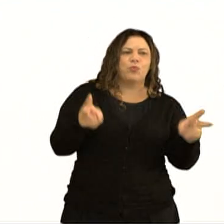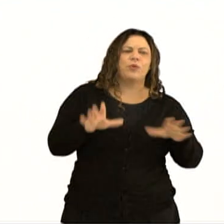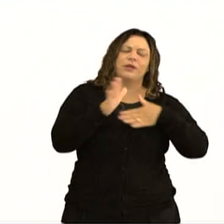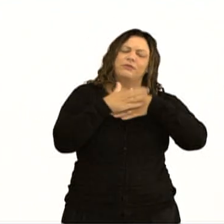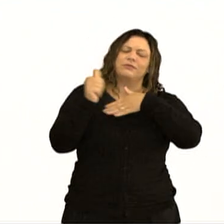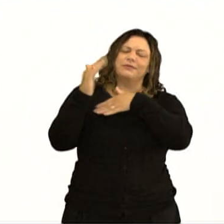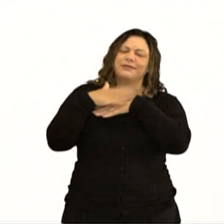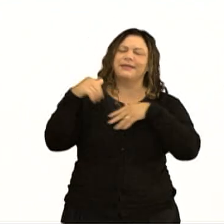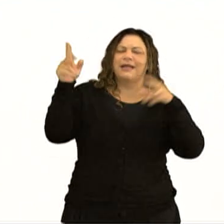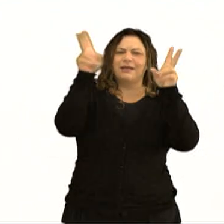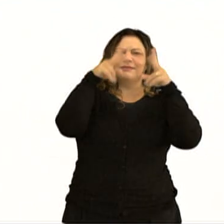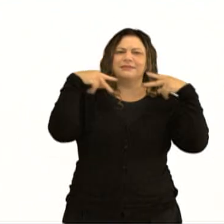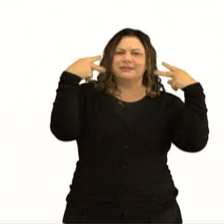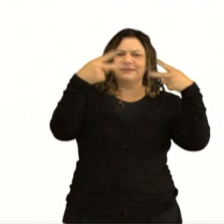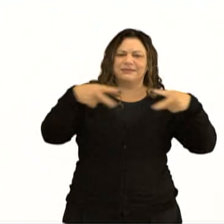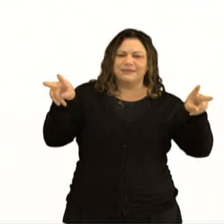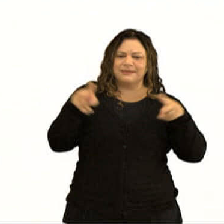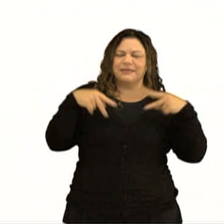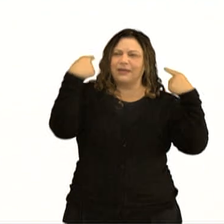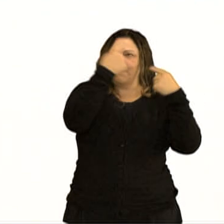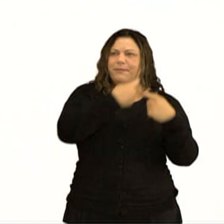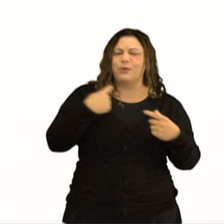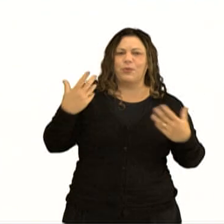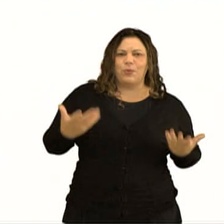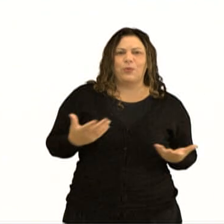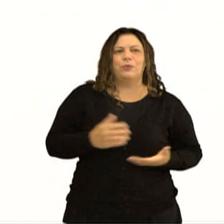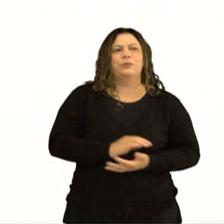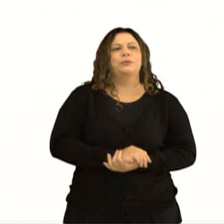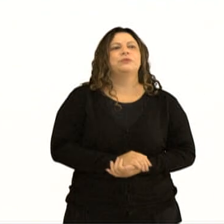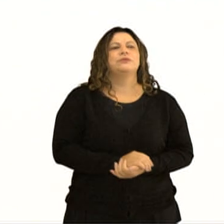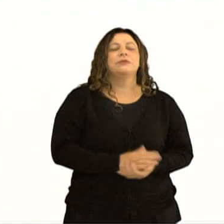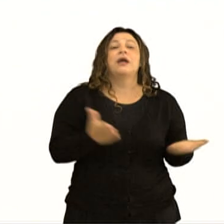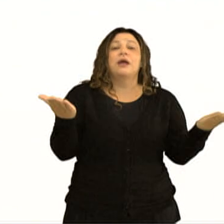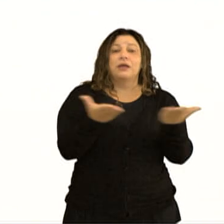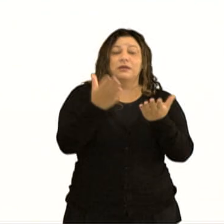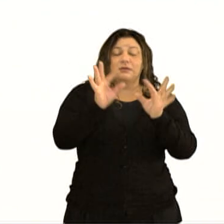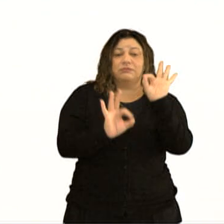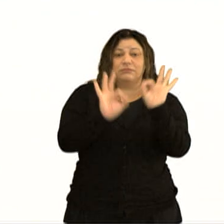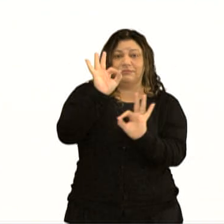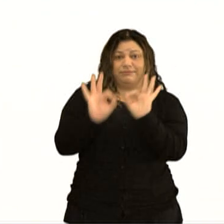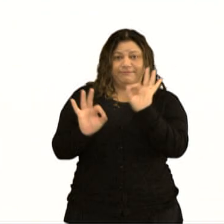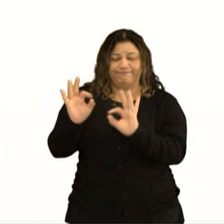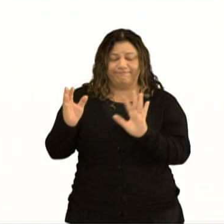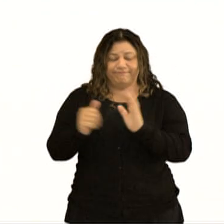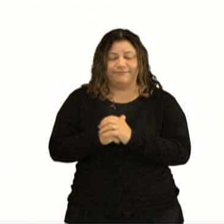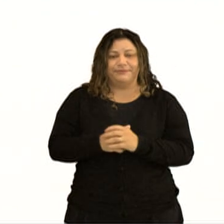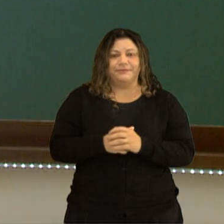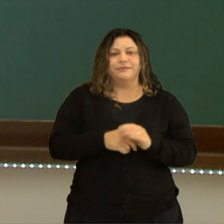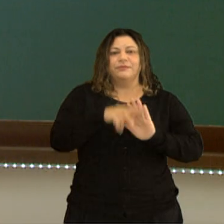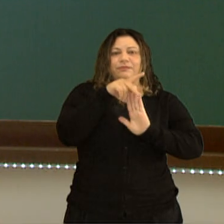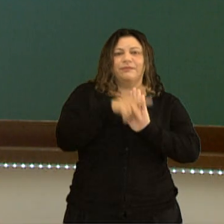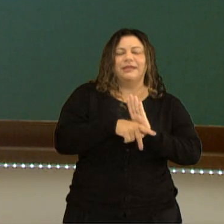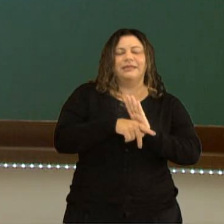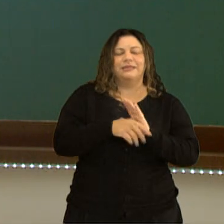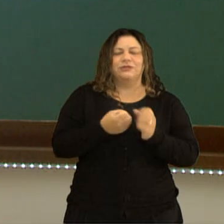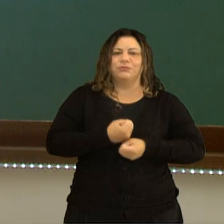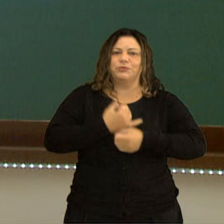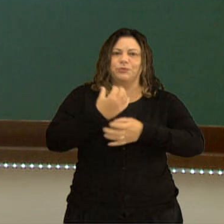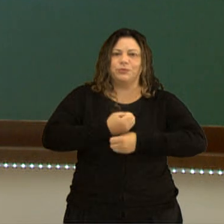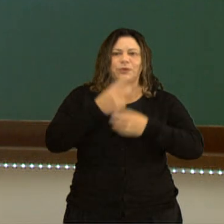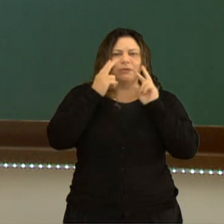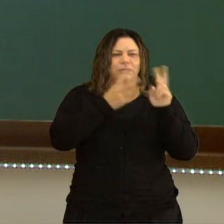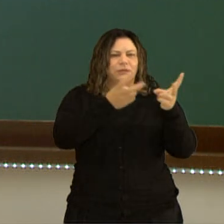acariciava meu rosto, prosopopeia. Agora vamos falar sobre o planejamento de um poema. Preste